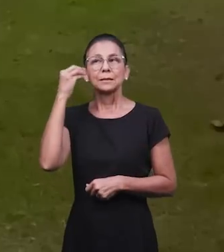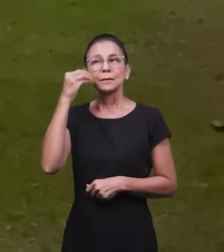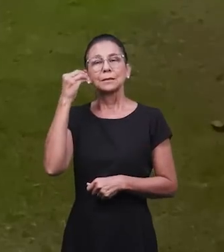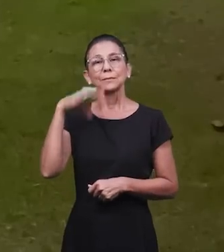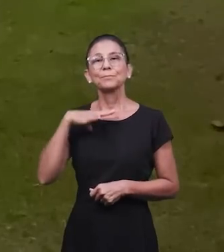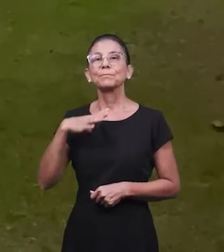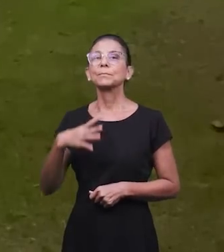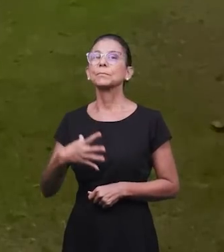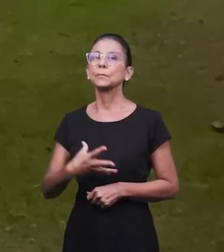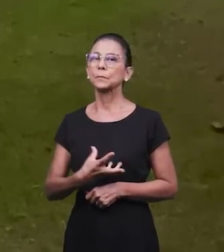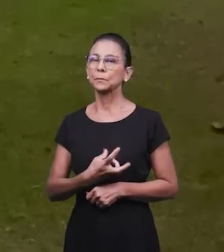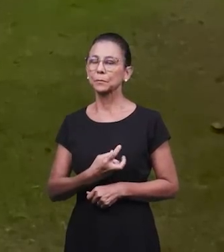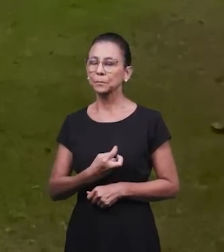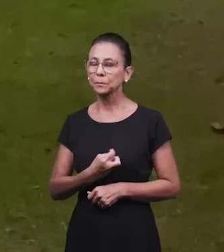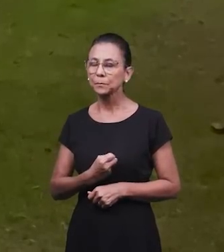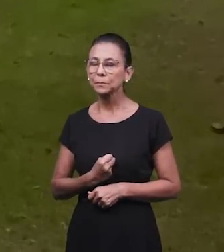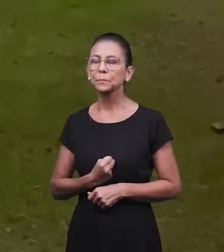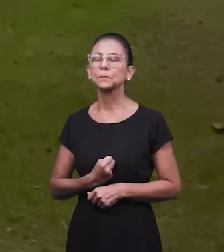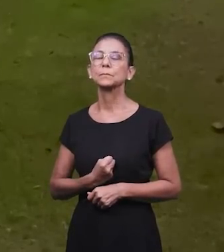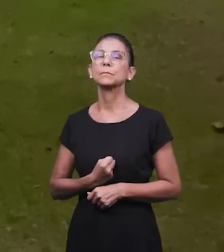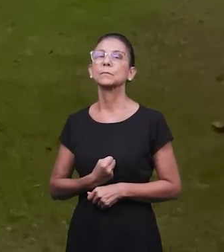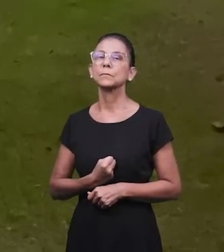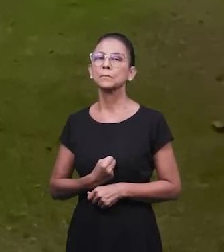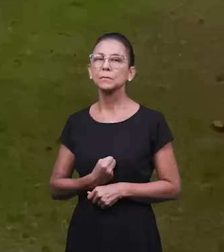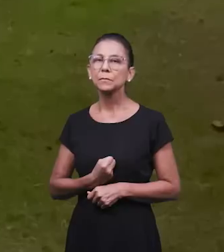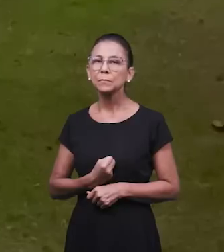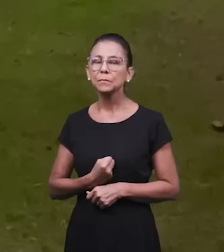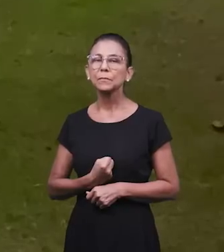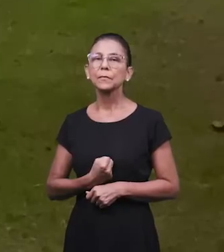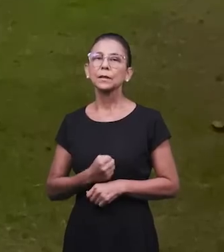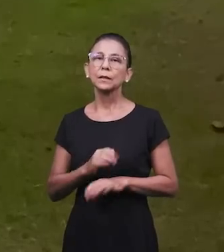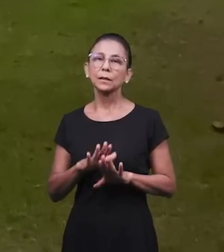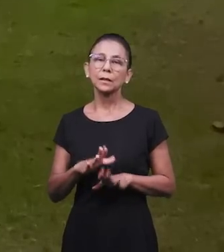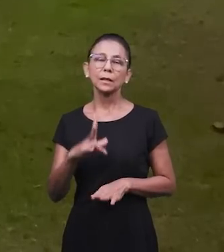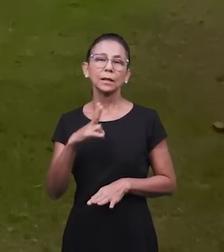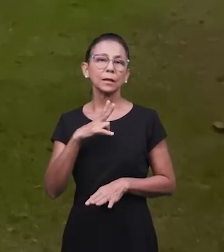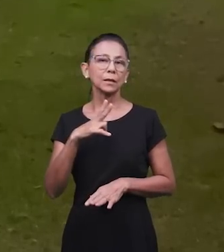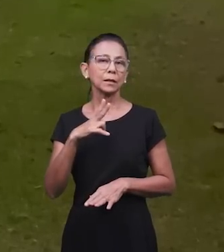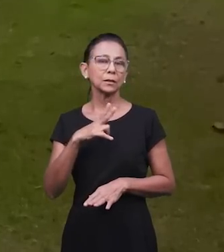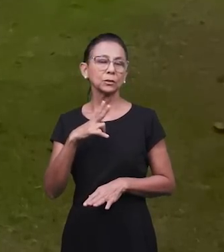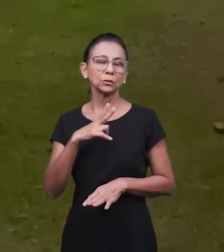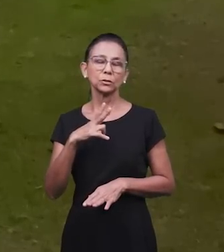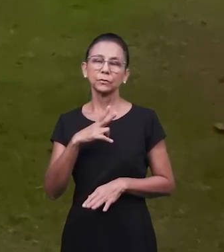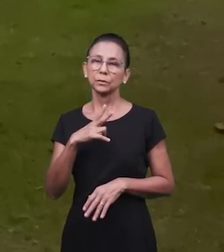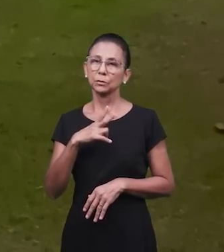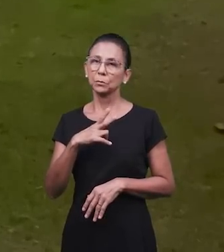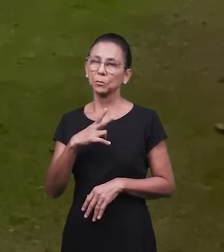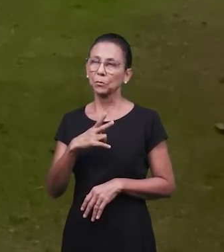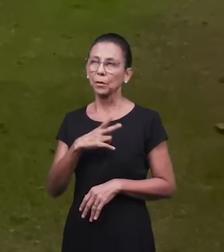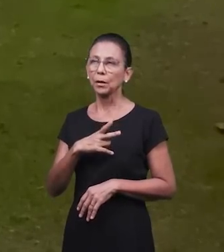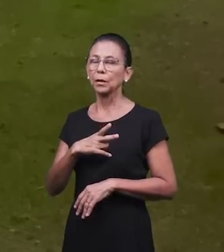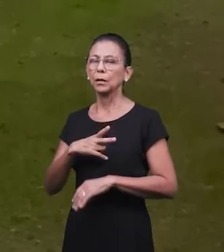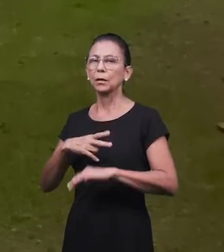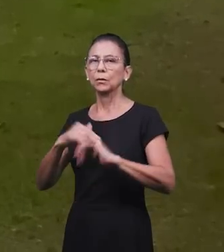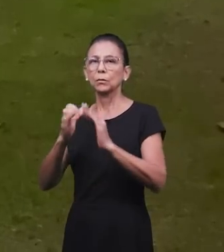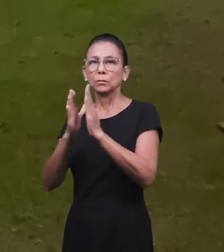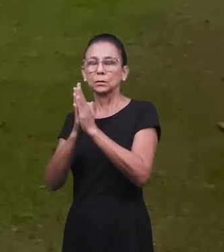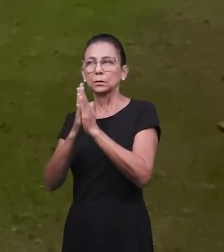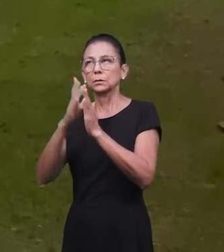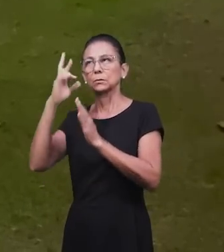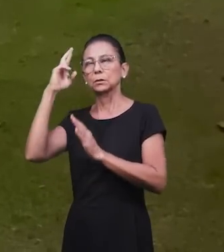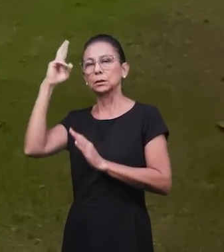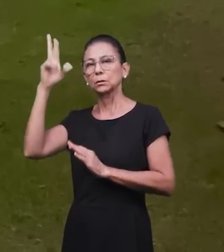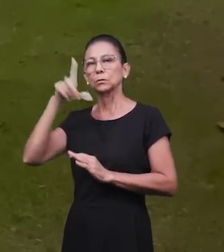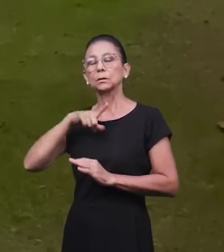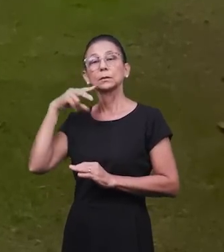de salvação. E essa busca é individual, é uma busca aos pés do Senhor, e